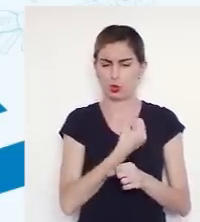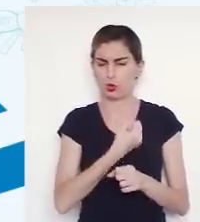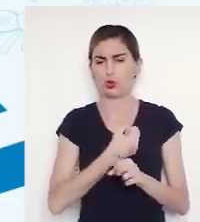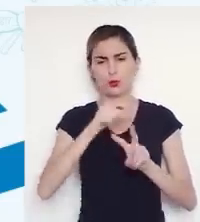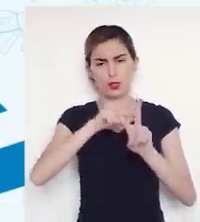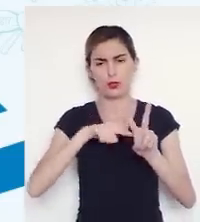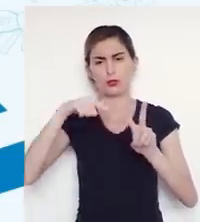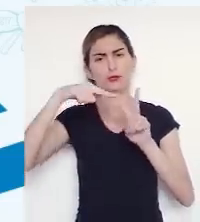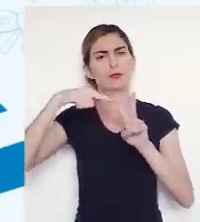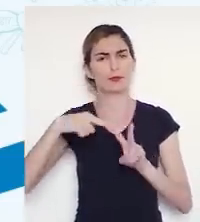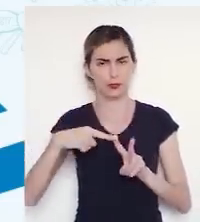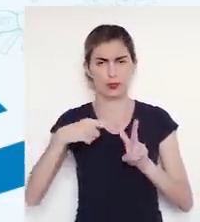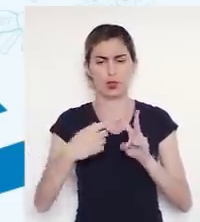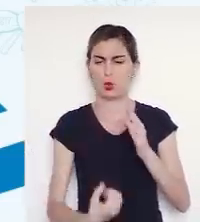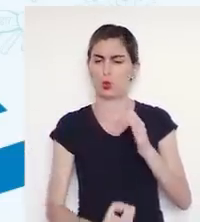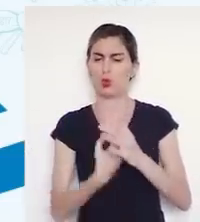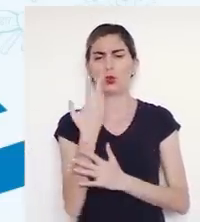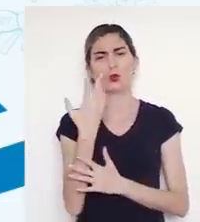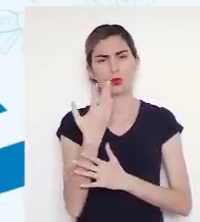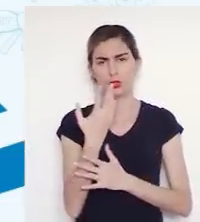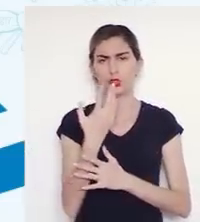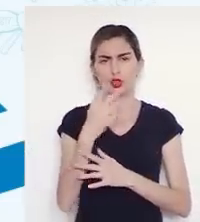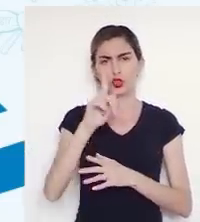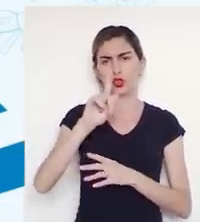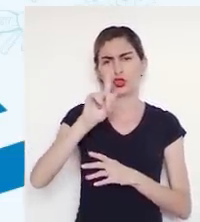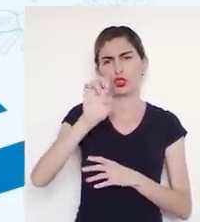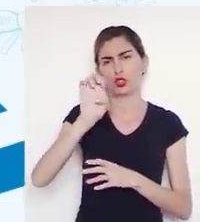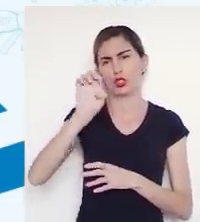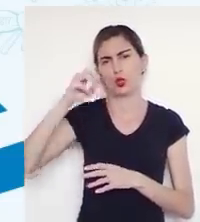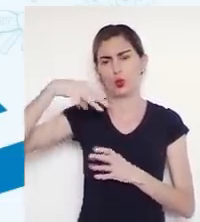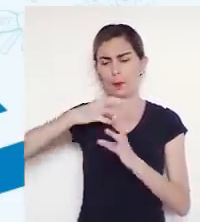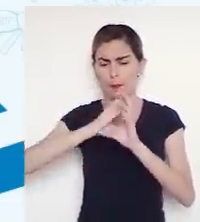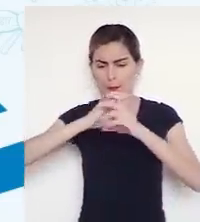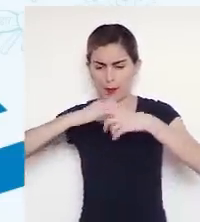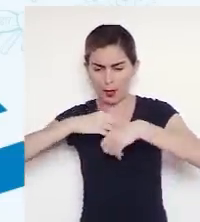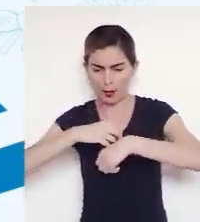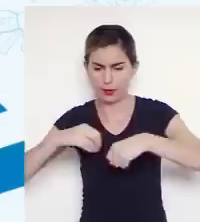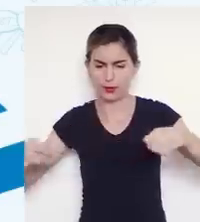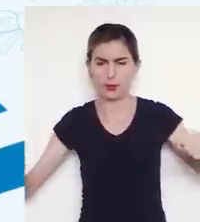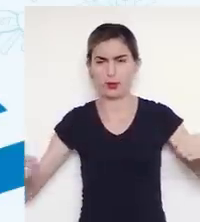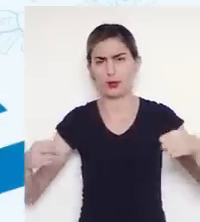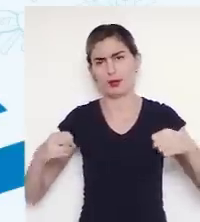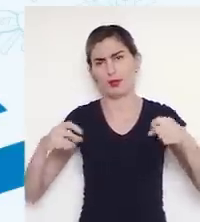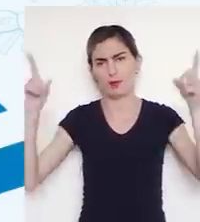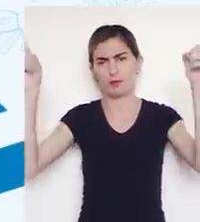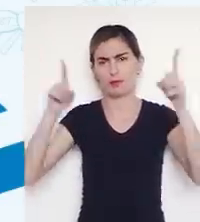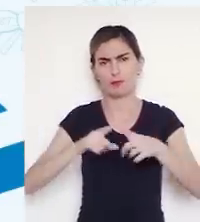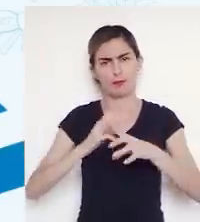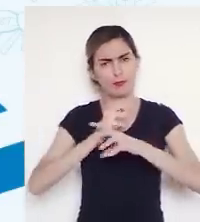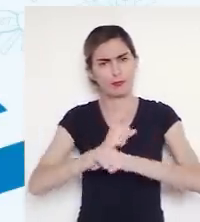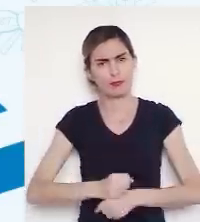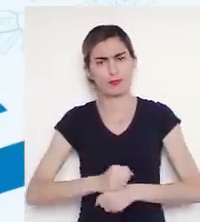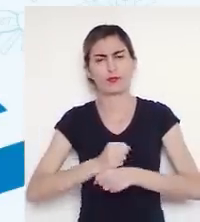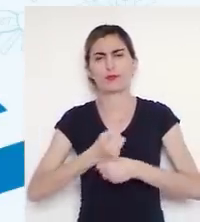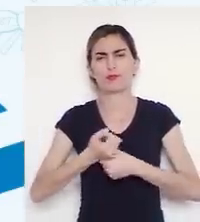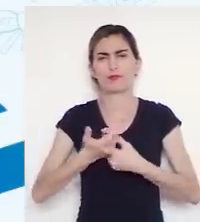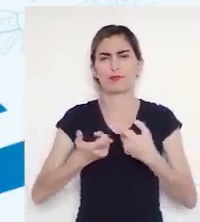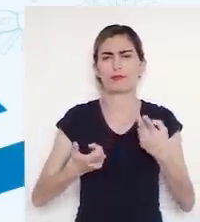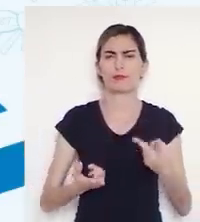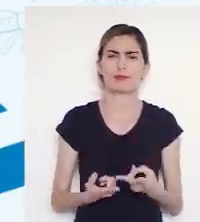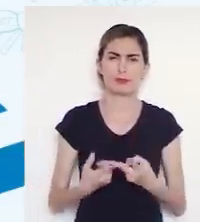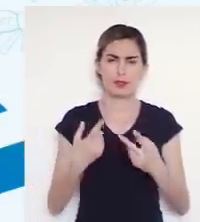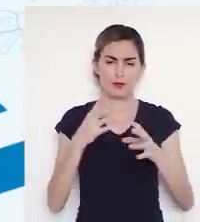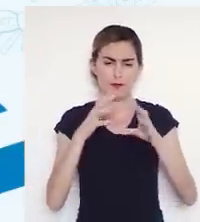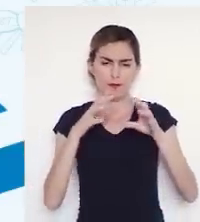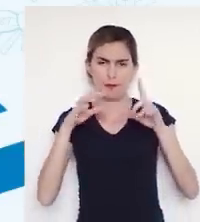números irracionais e a origem geométrica de tal conceito. A figura do filósofo